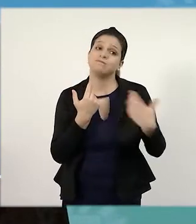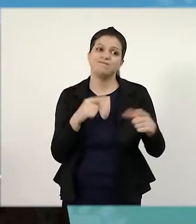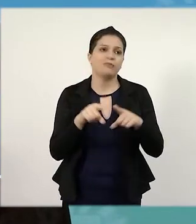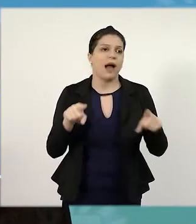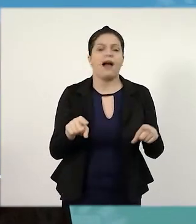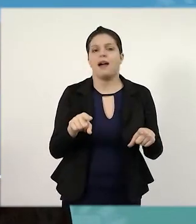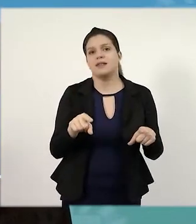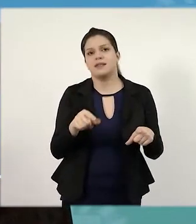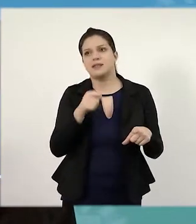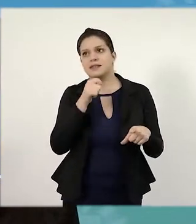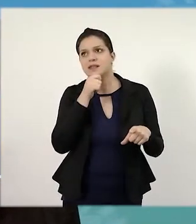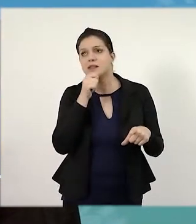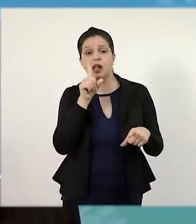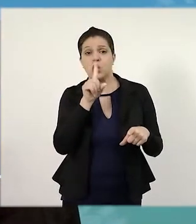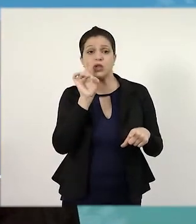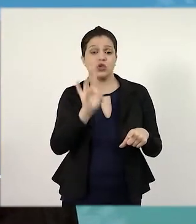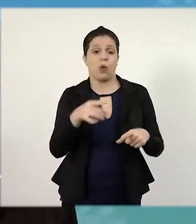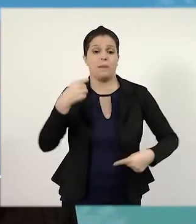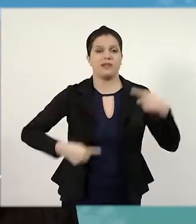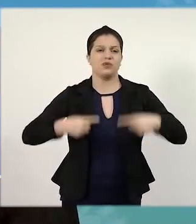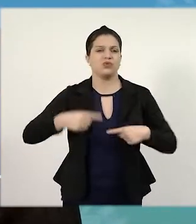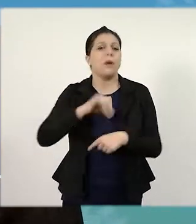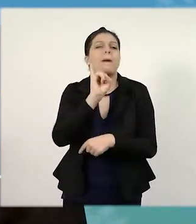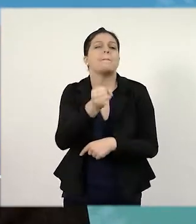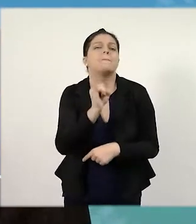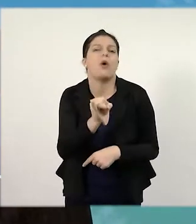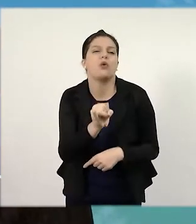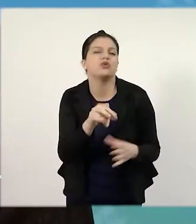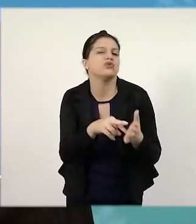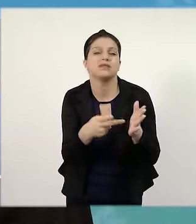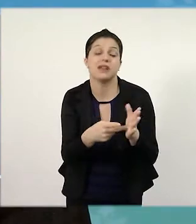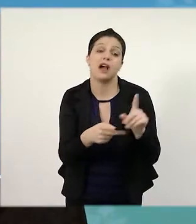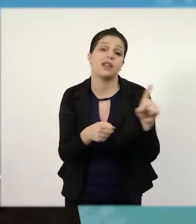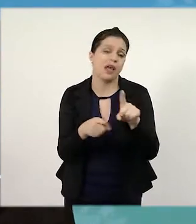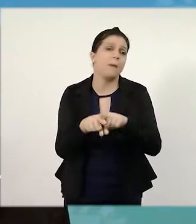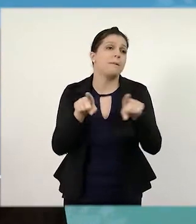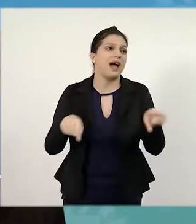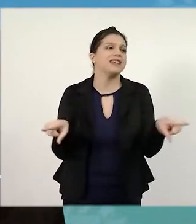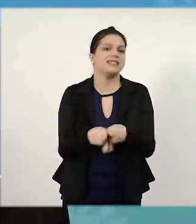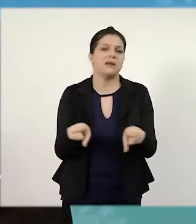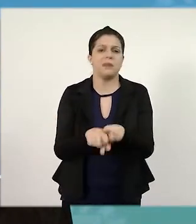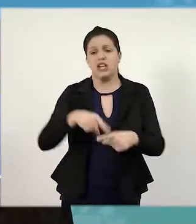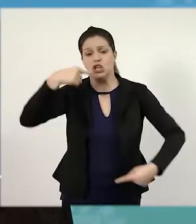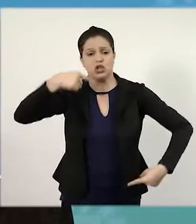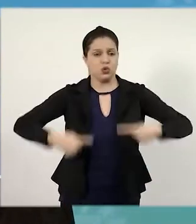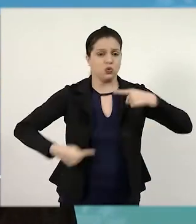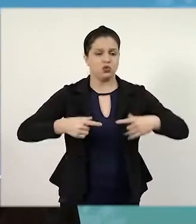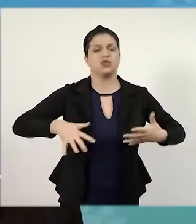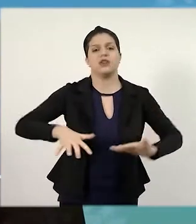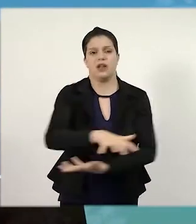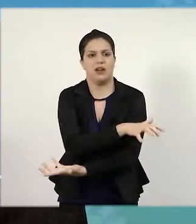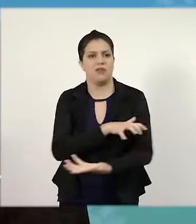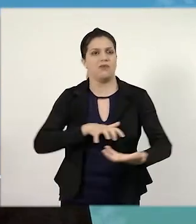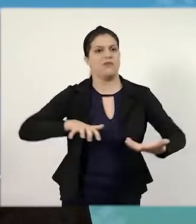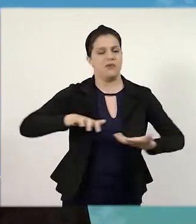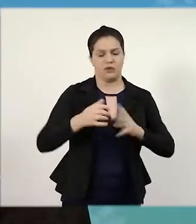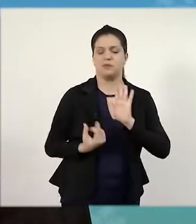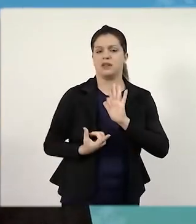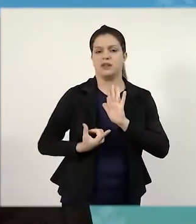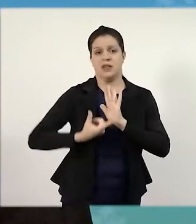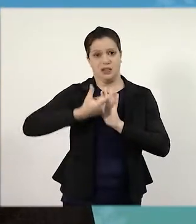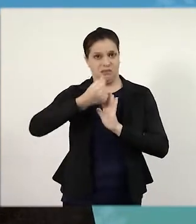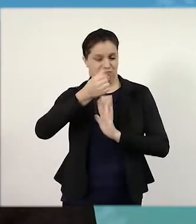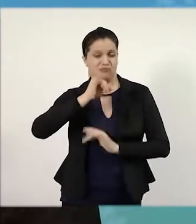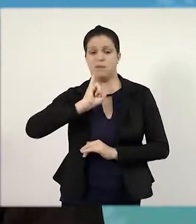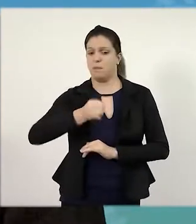gás GNV, do gás natural, mas isso não é só uma discussão de ICMS, isso passa, de fato, por uma questão